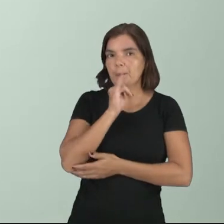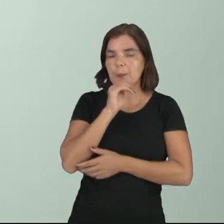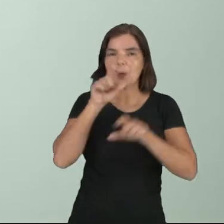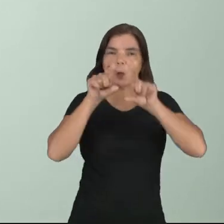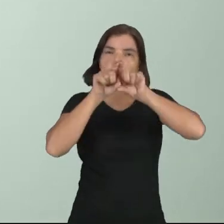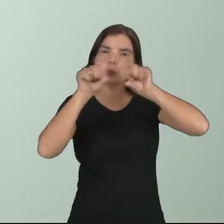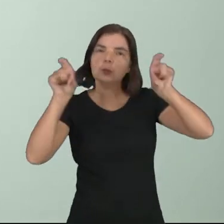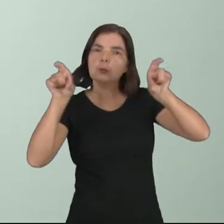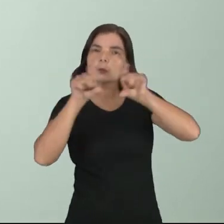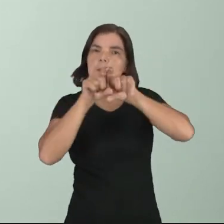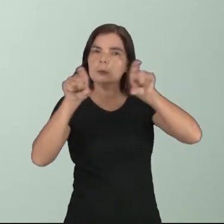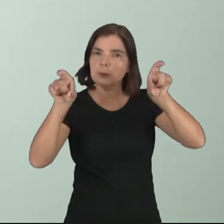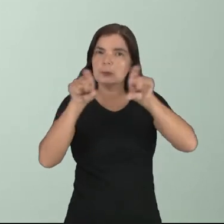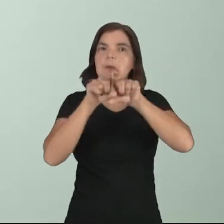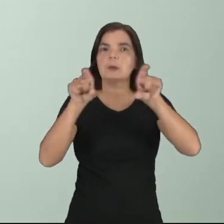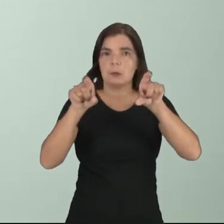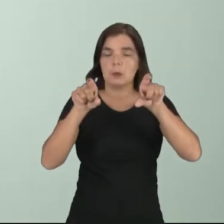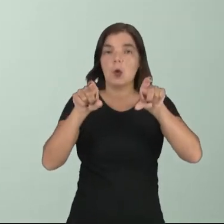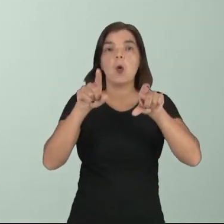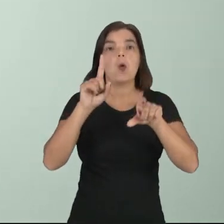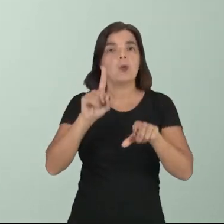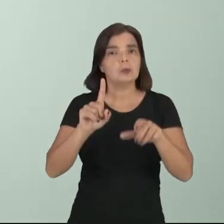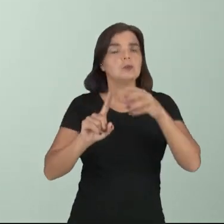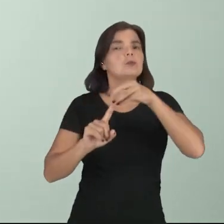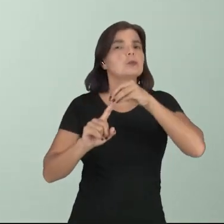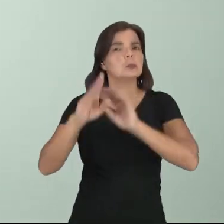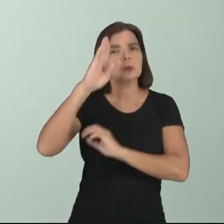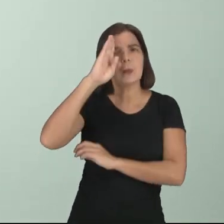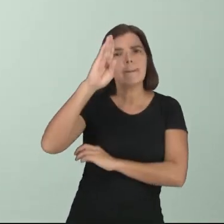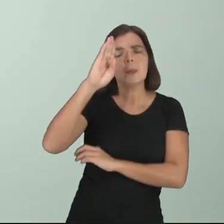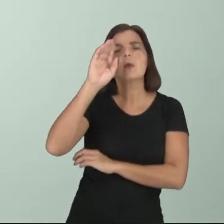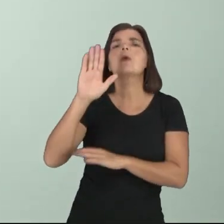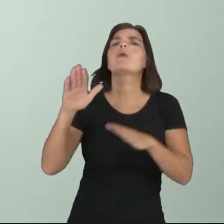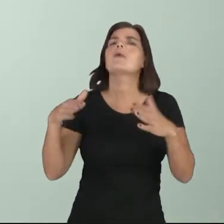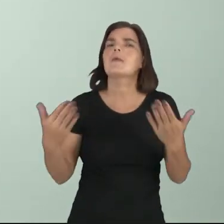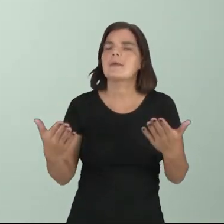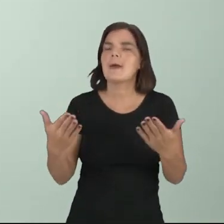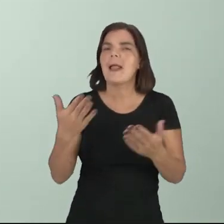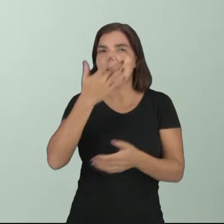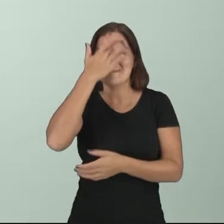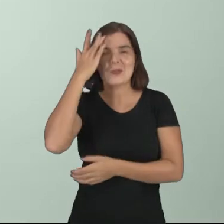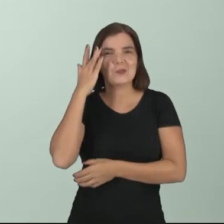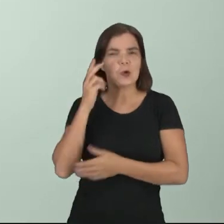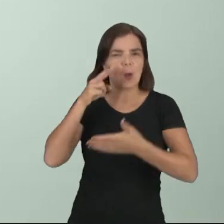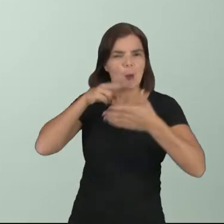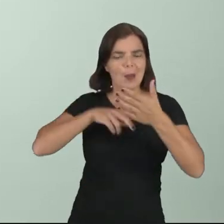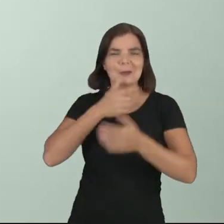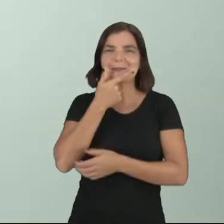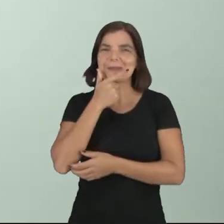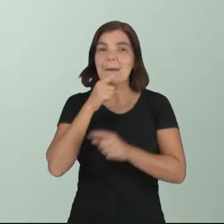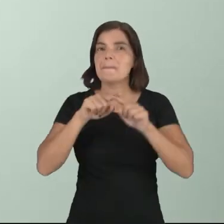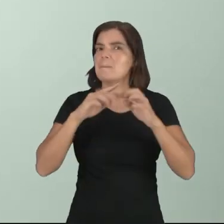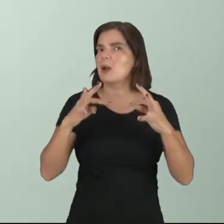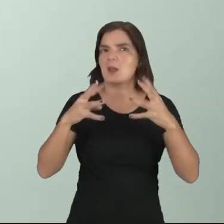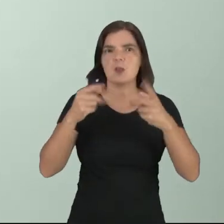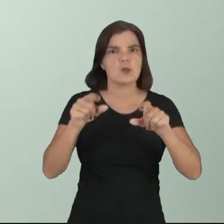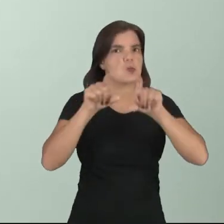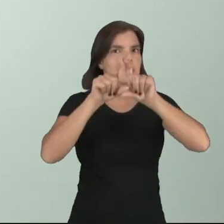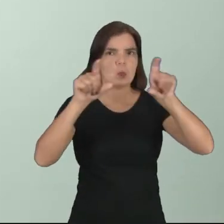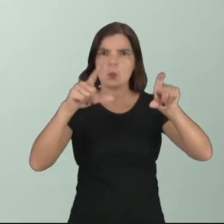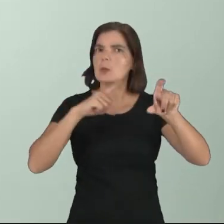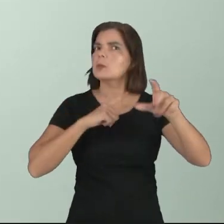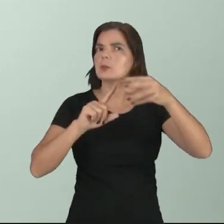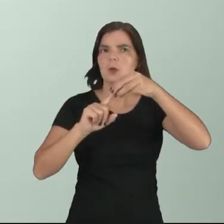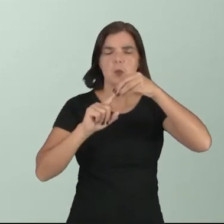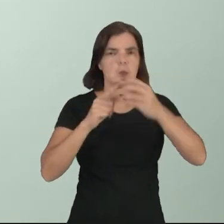uma tirinha, um dos objetivos principais dela é divertir. Porém, nem toda a tirinha vem